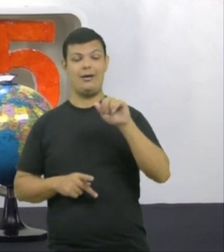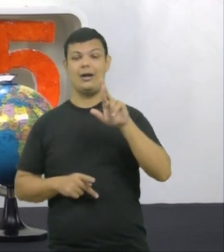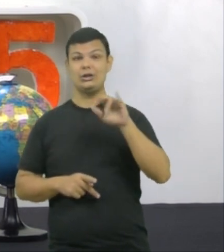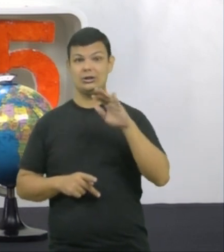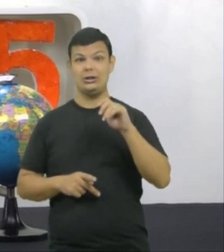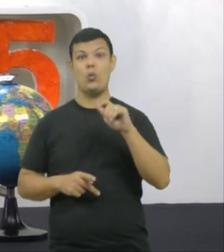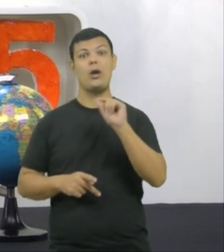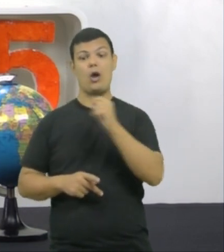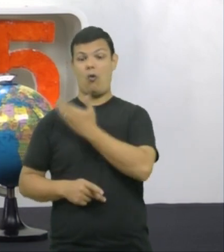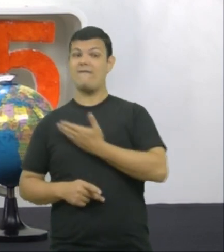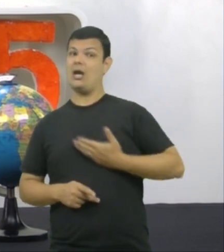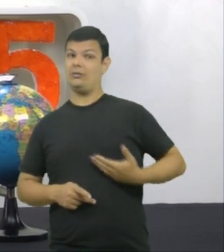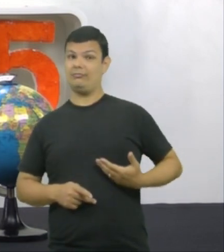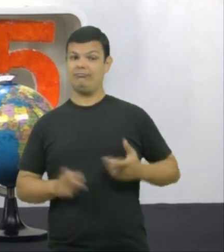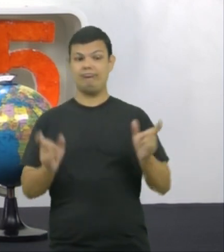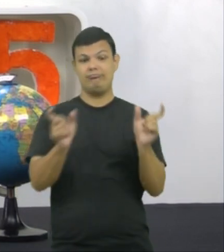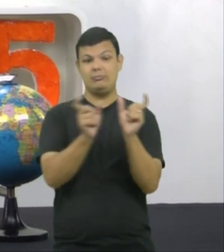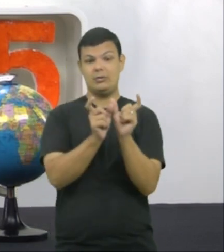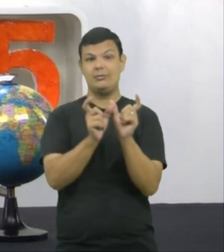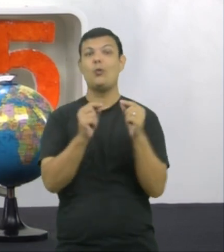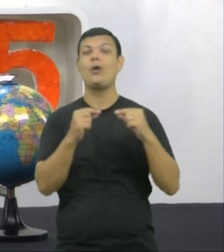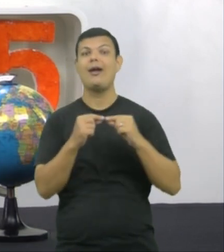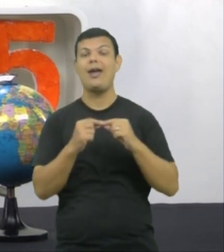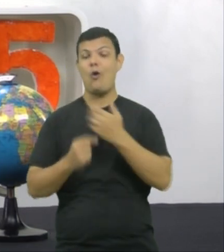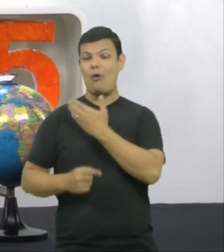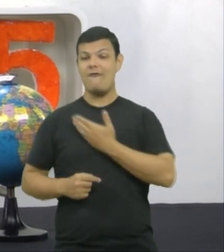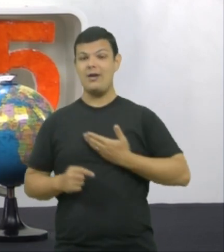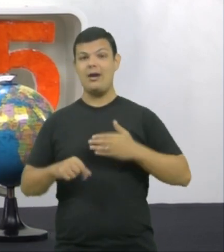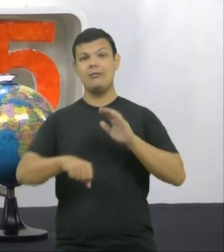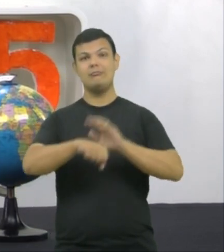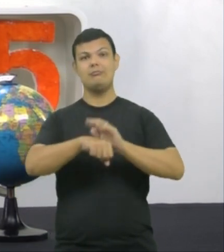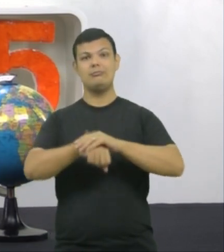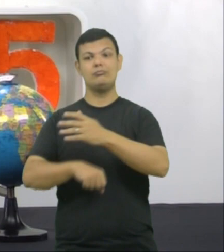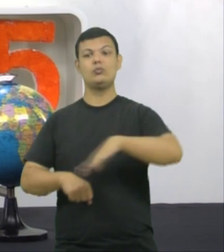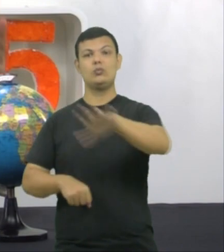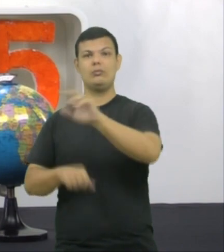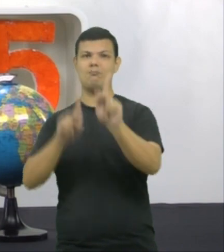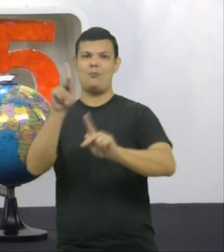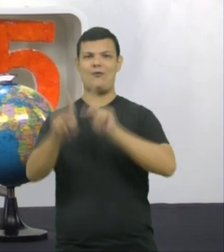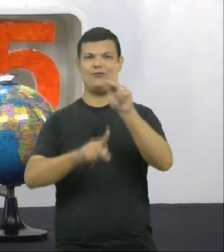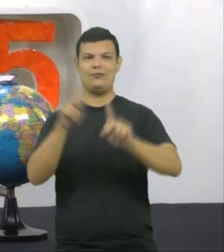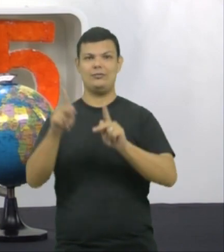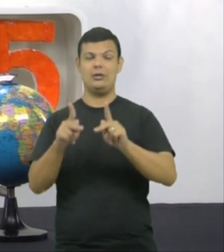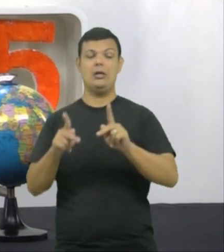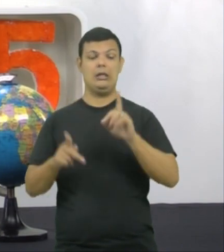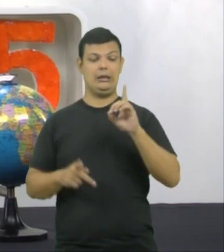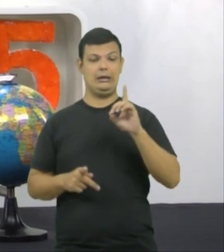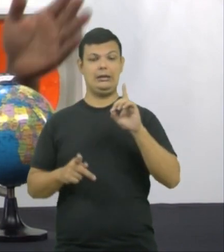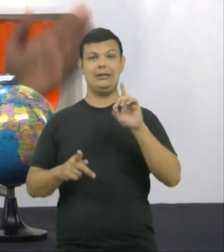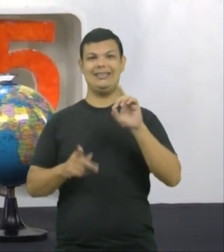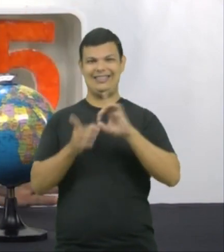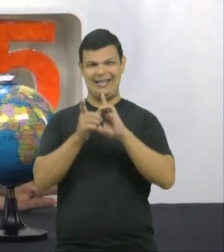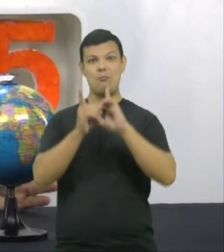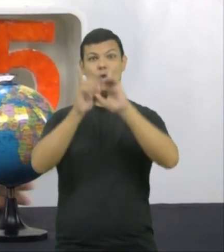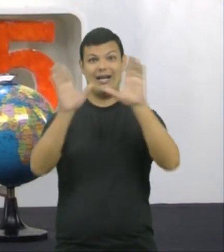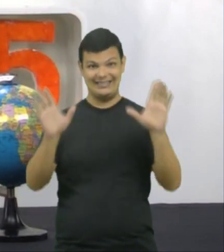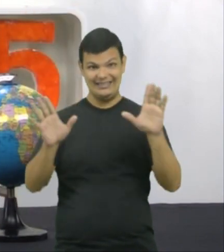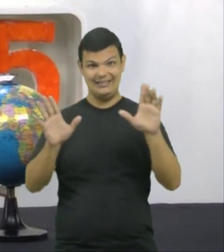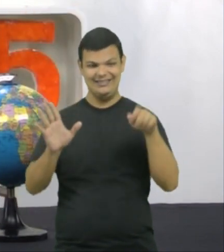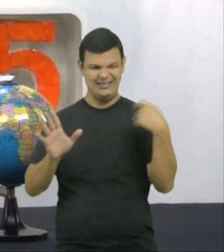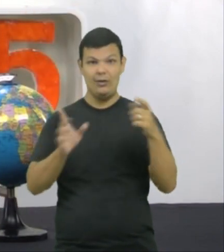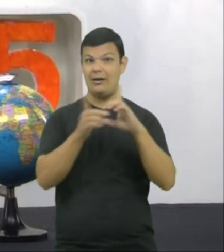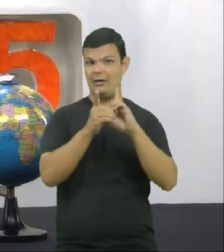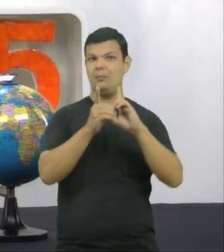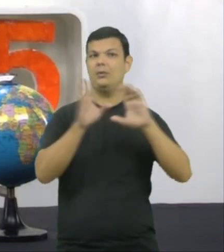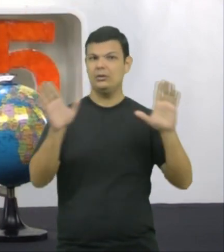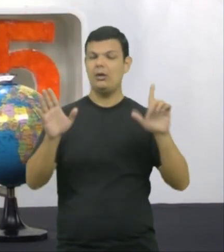ou governo na mão do povo. Então, basicamente, democracia significa poder nas mãos do povo, ou